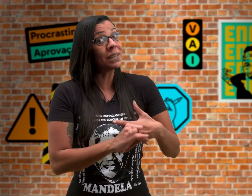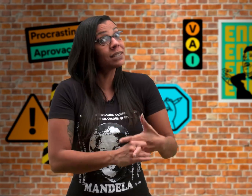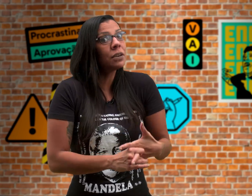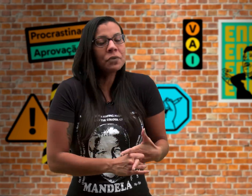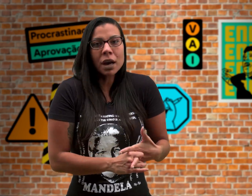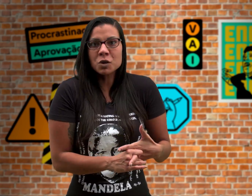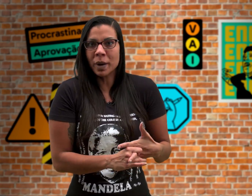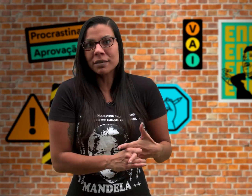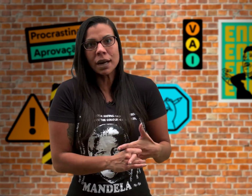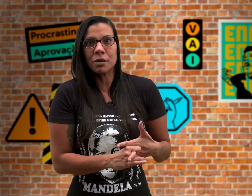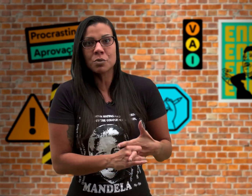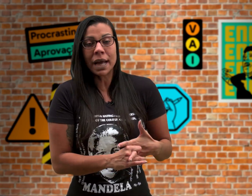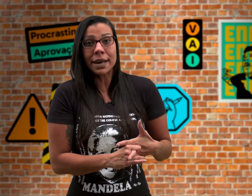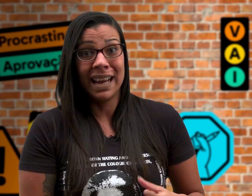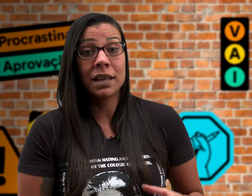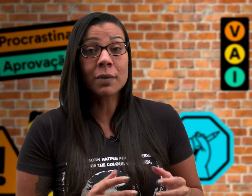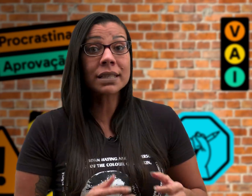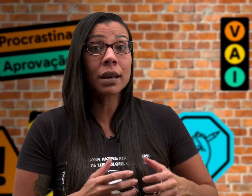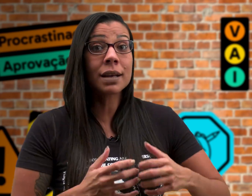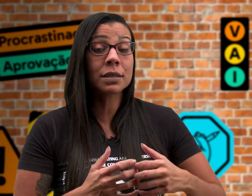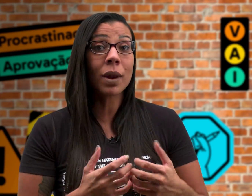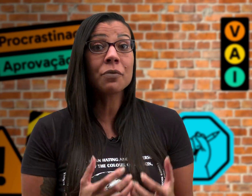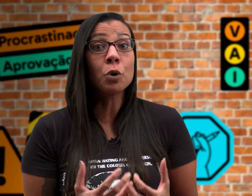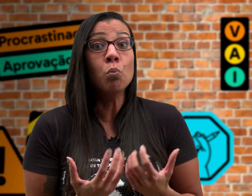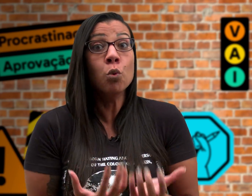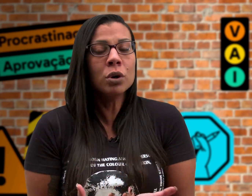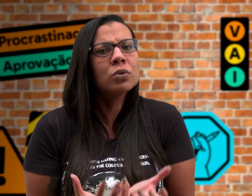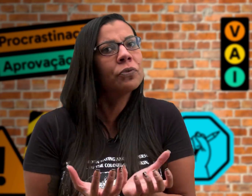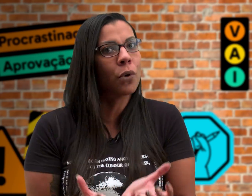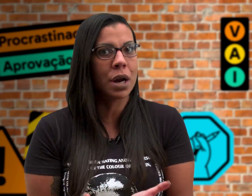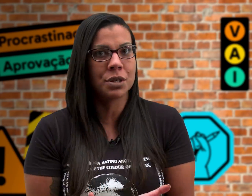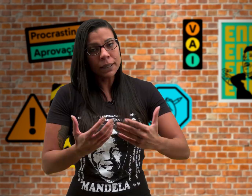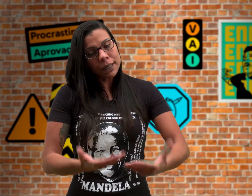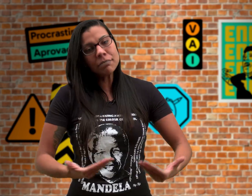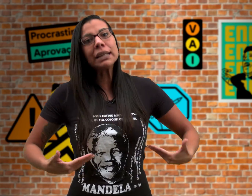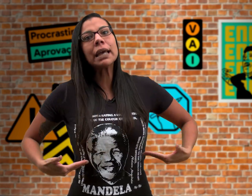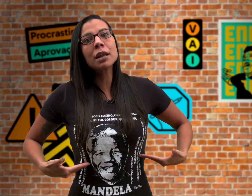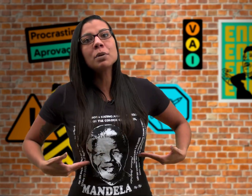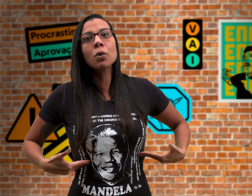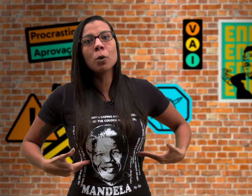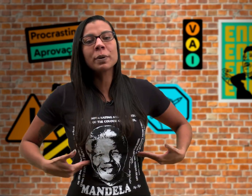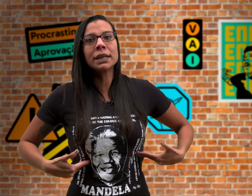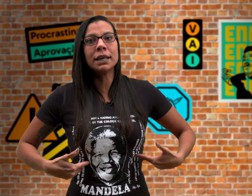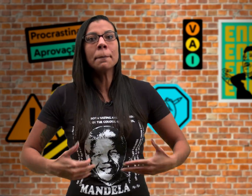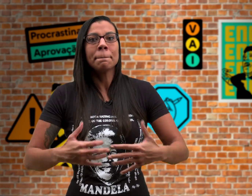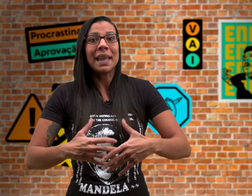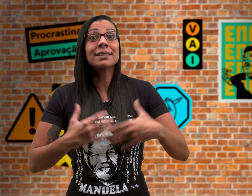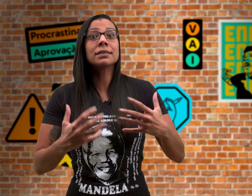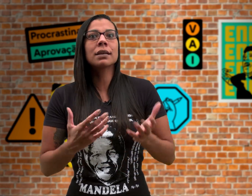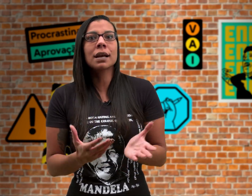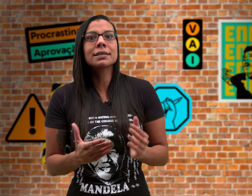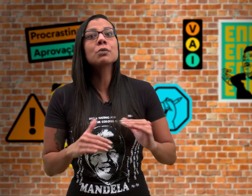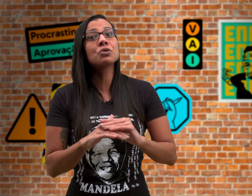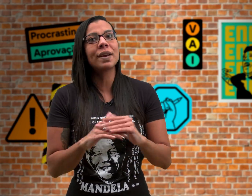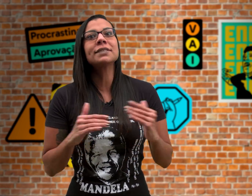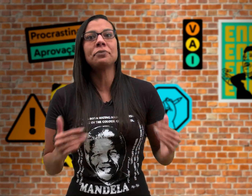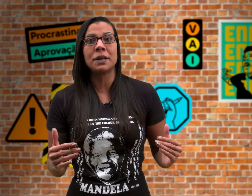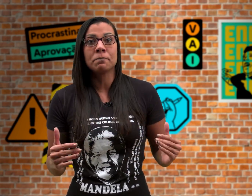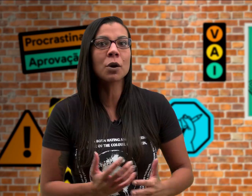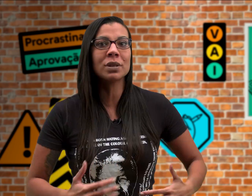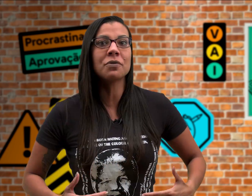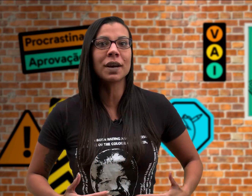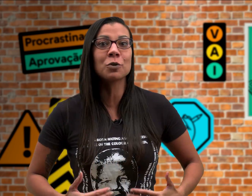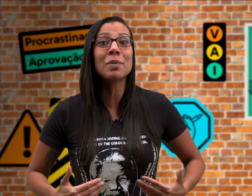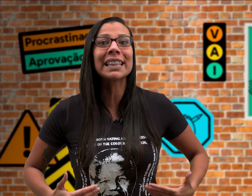portas específicas para entrarem nos lugares. Então, a segregação lá foi muito forte. E Mandela brigou para que essa segregação tivesse